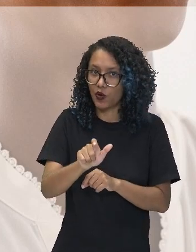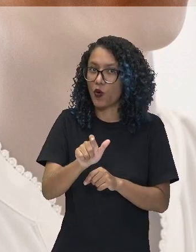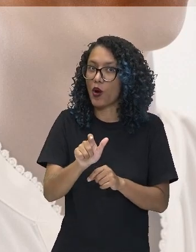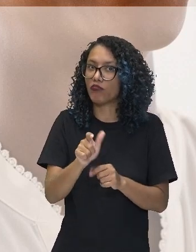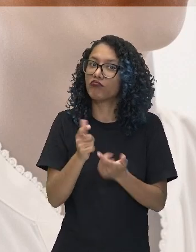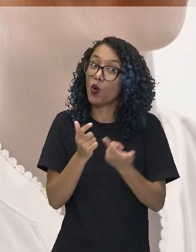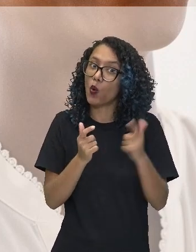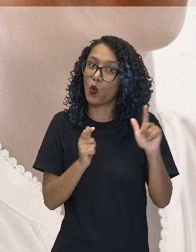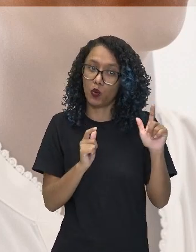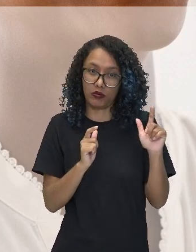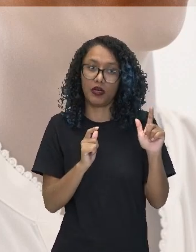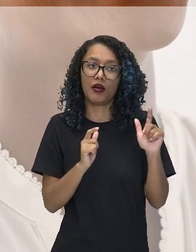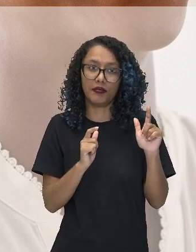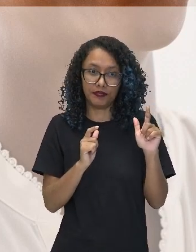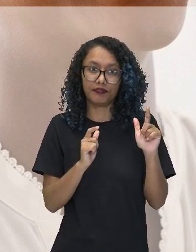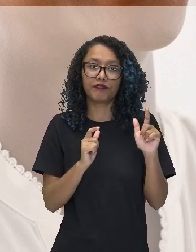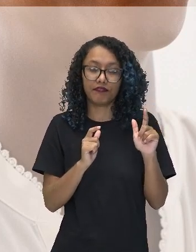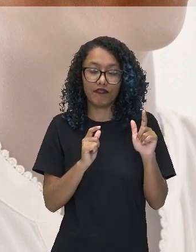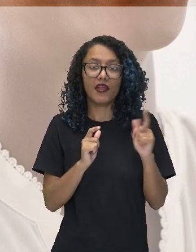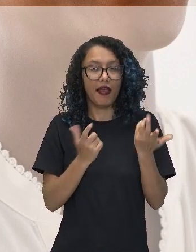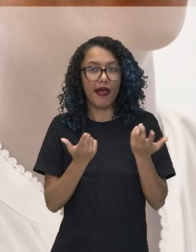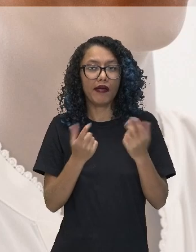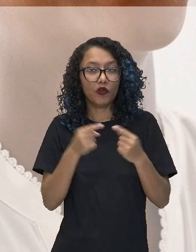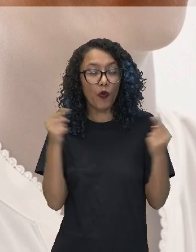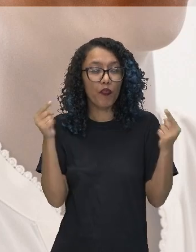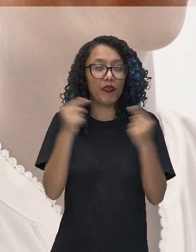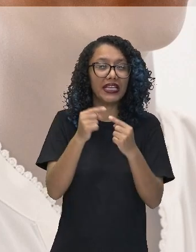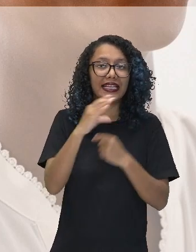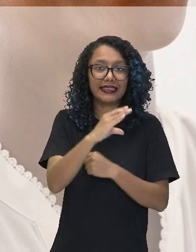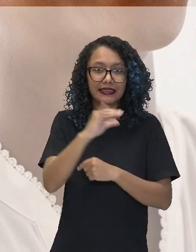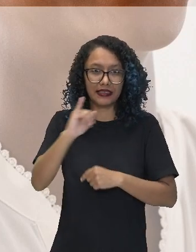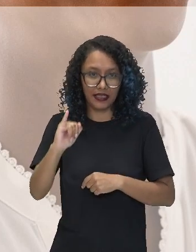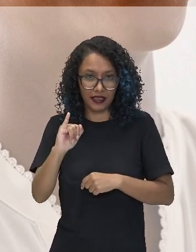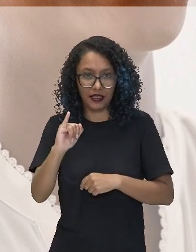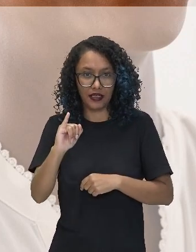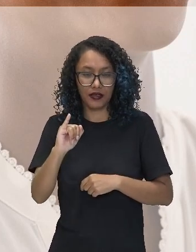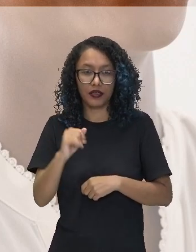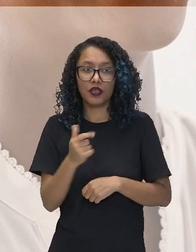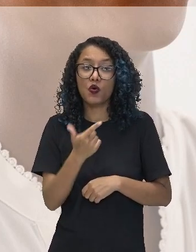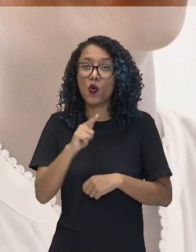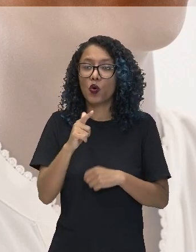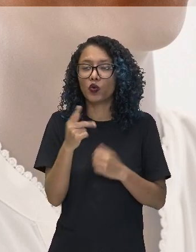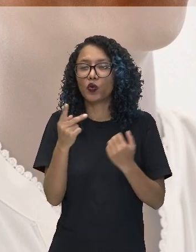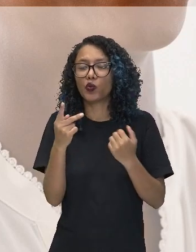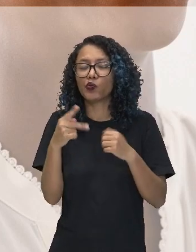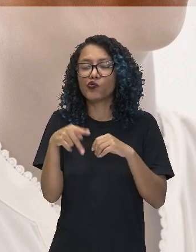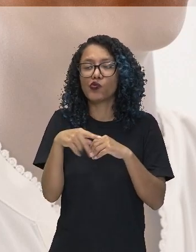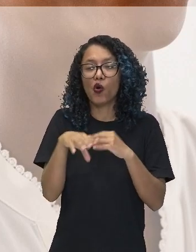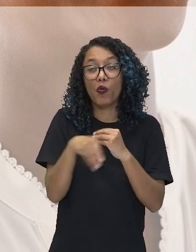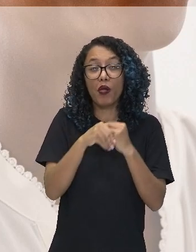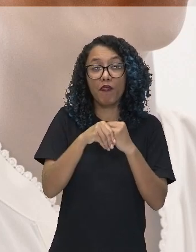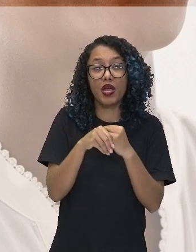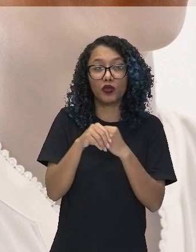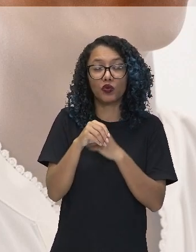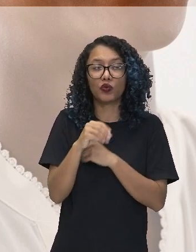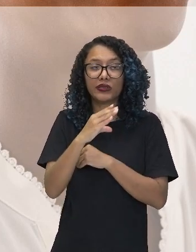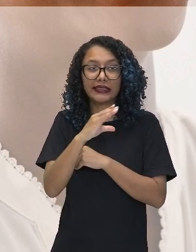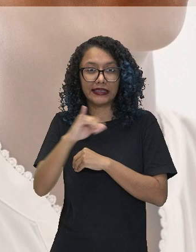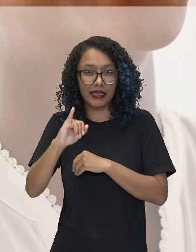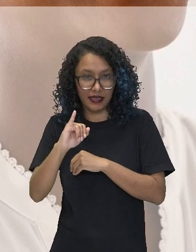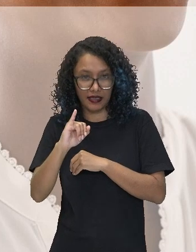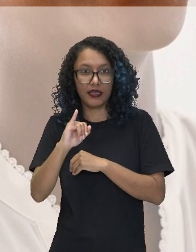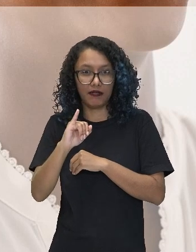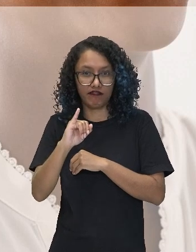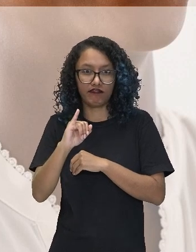nos leva ao objeto indireto. E o les é o pronome complemento indireto dessas pessoas que são